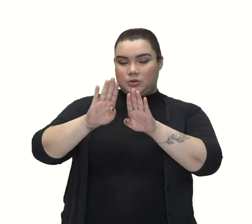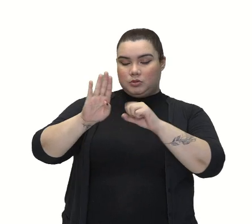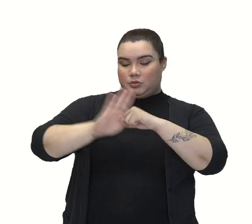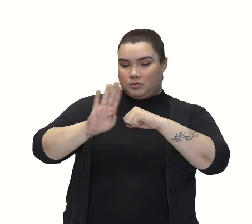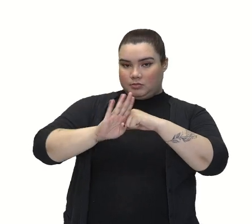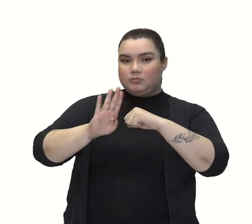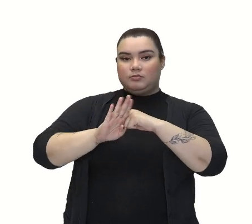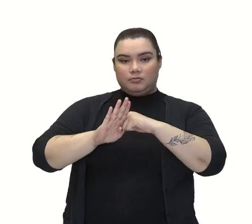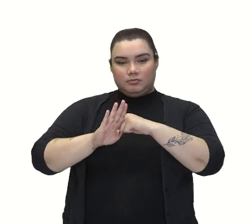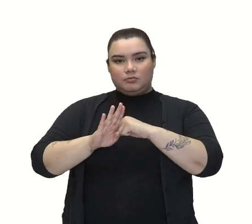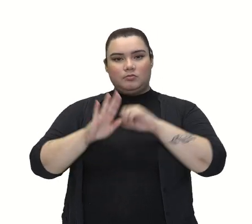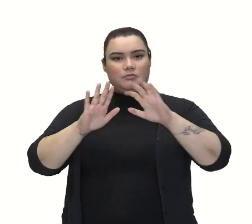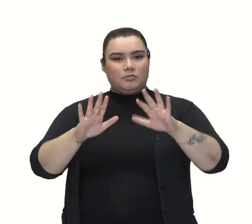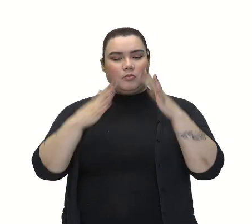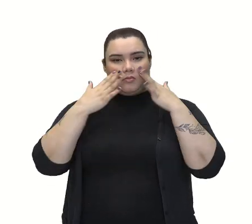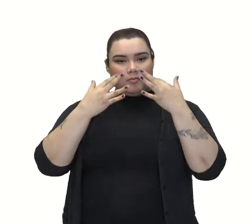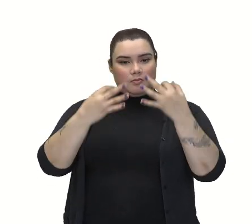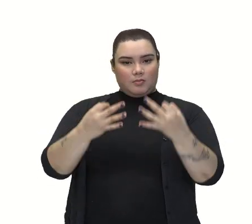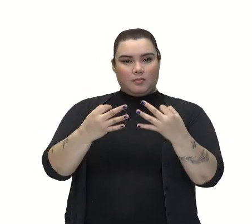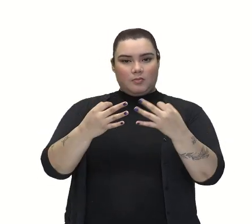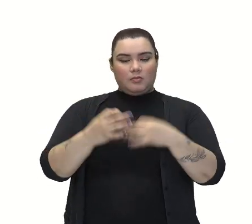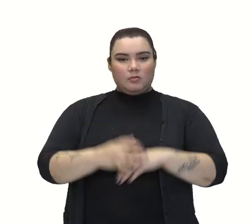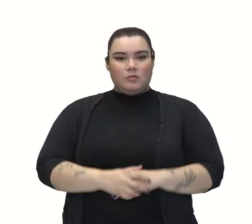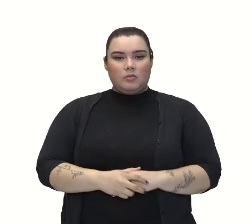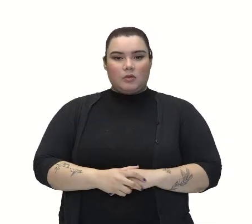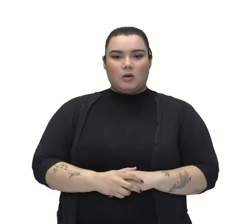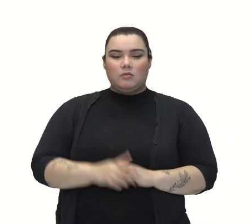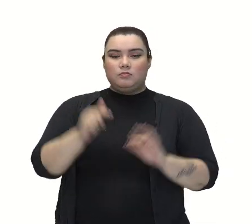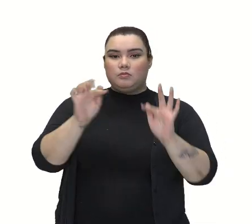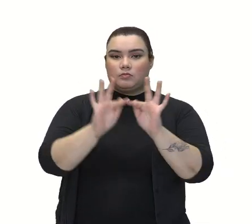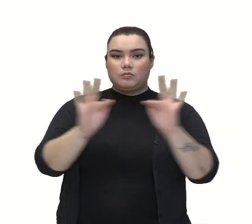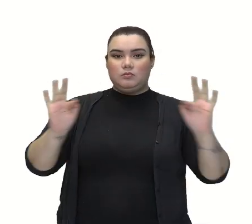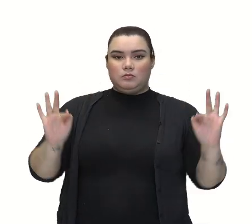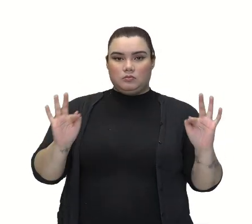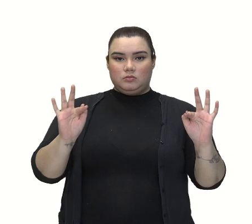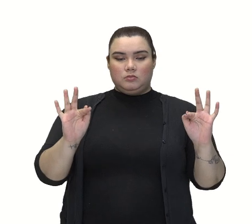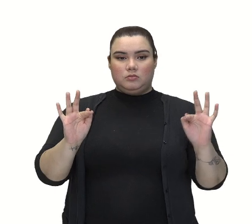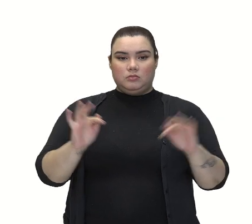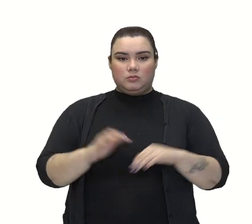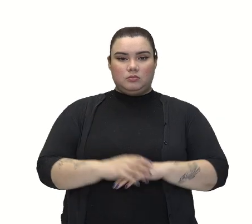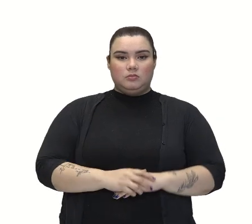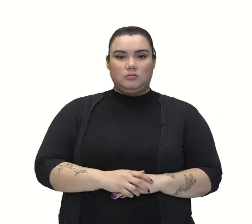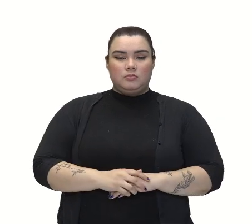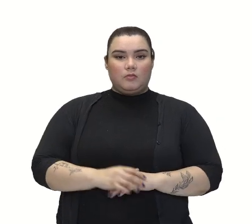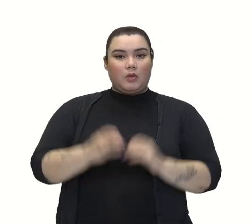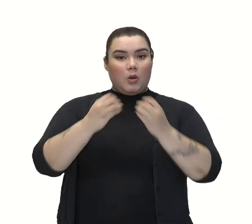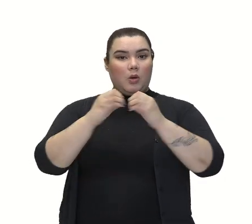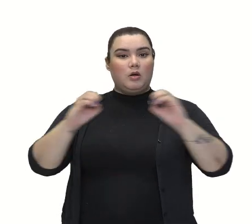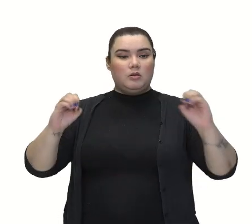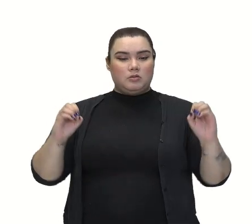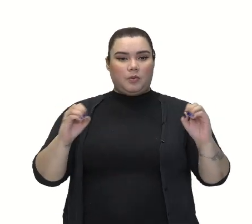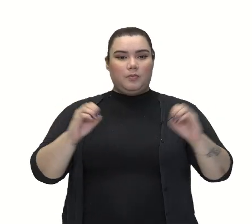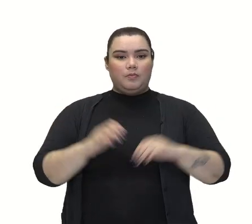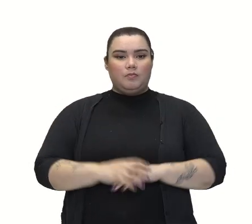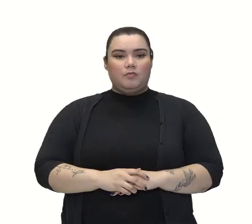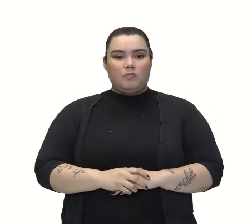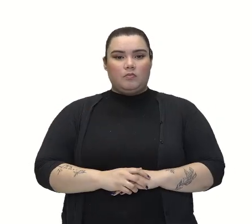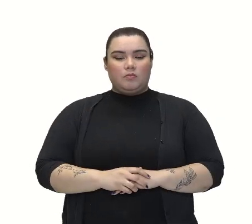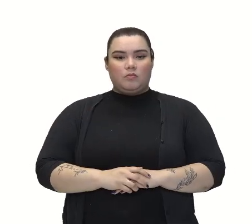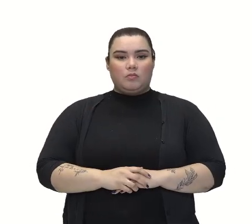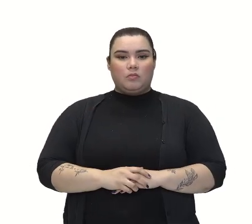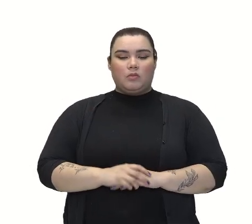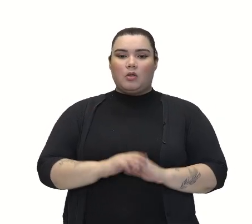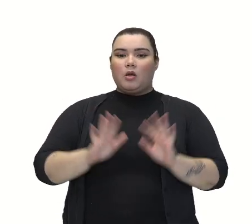Então, vamos observar aí, né? Nessa sentença, nessa oração, cadê os seres